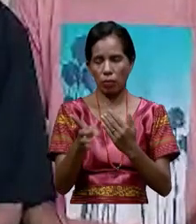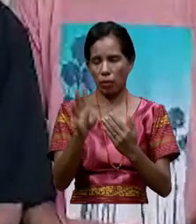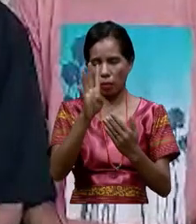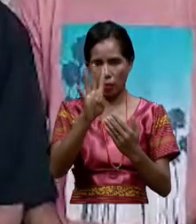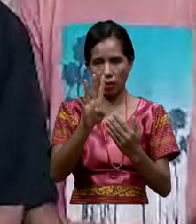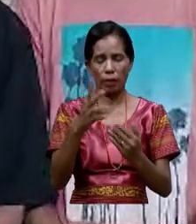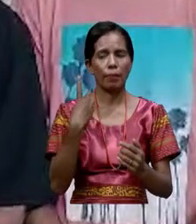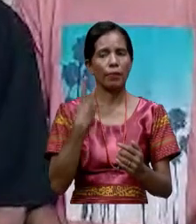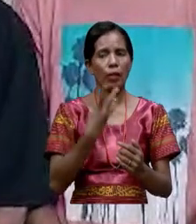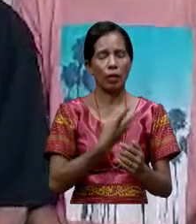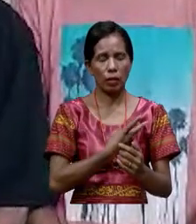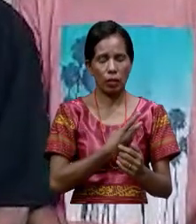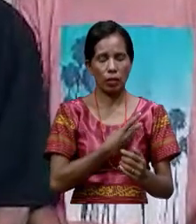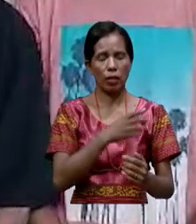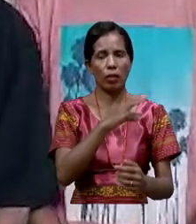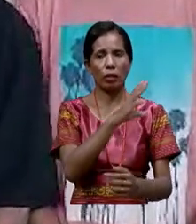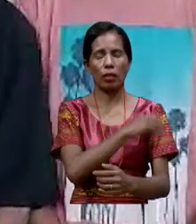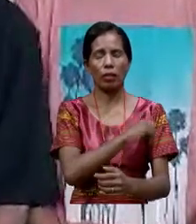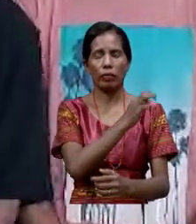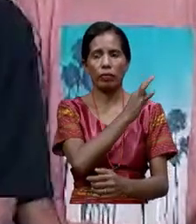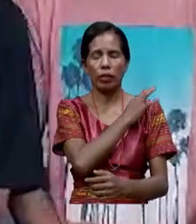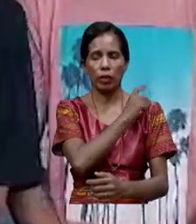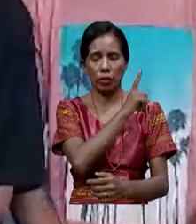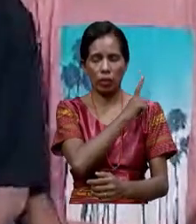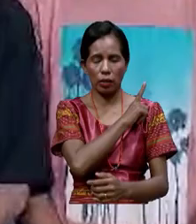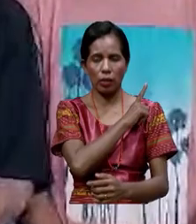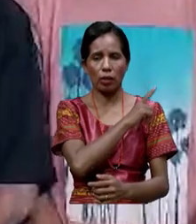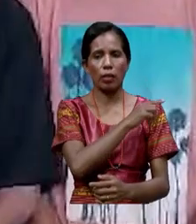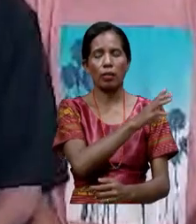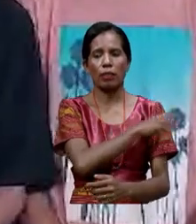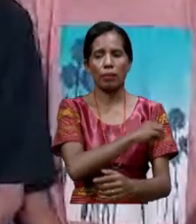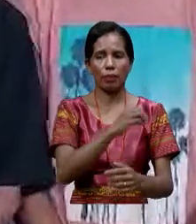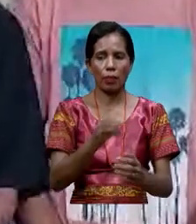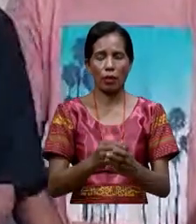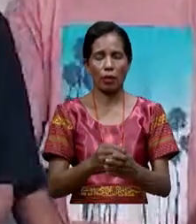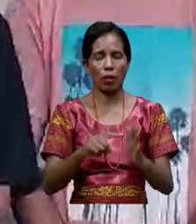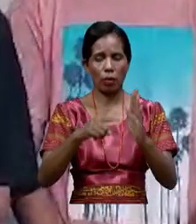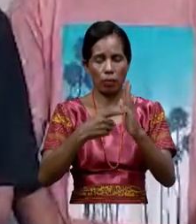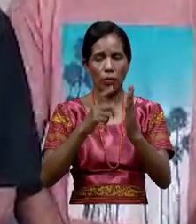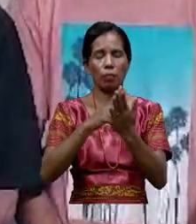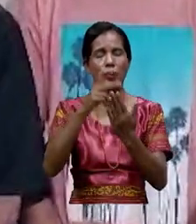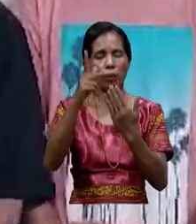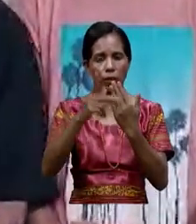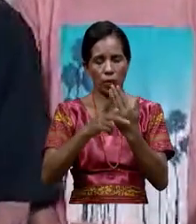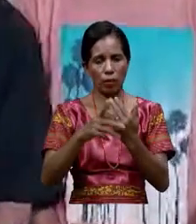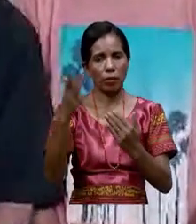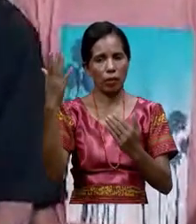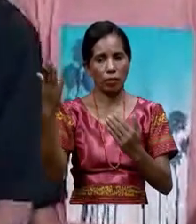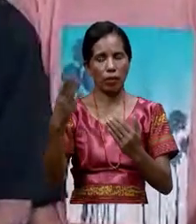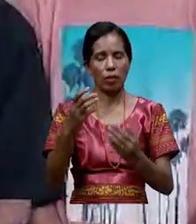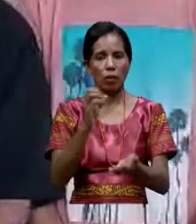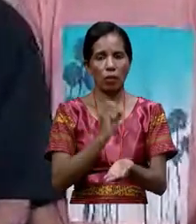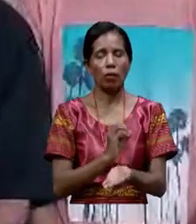o tenente-general falou Ratelaik, chefe de Estado-Maior-General, e o programa é o